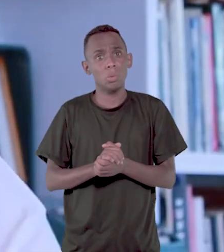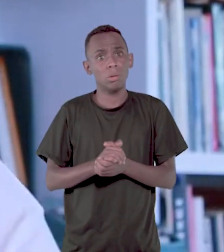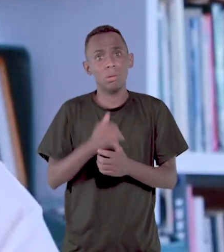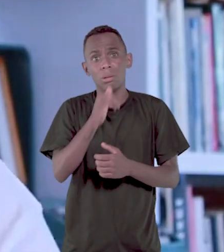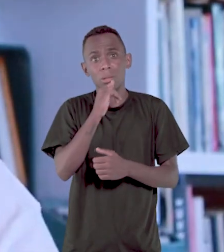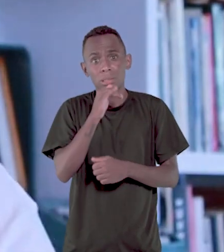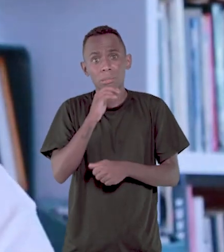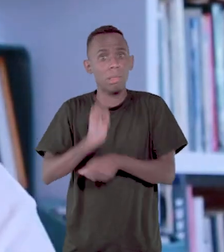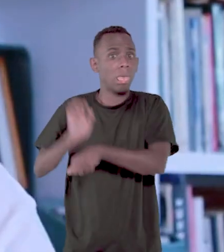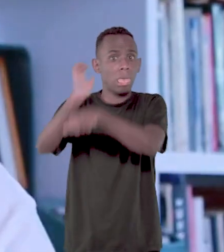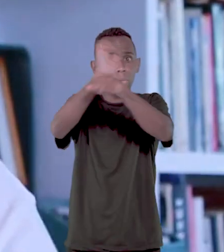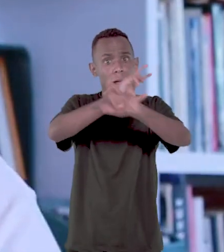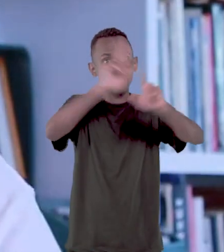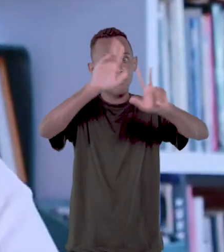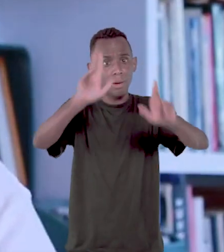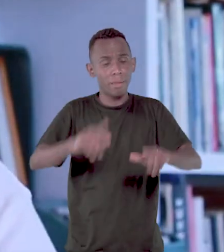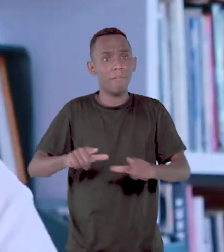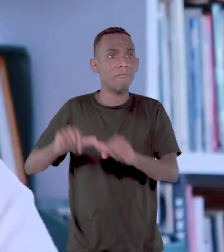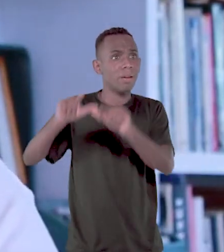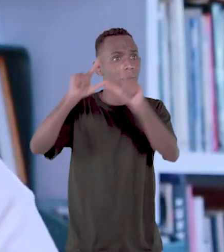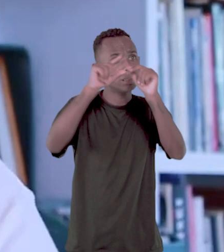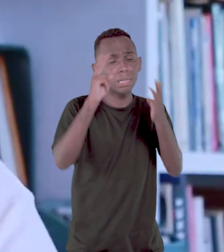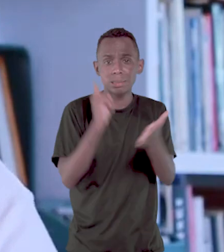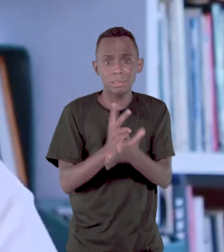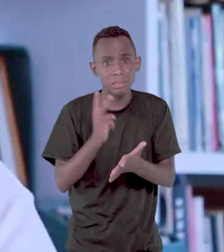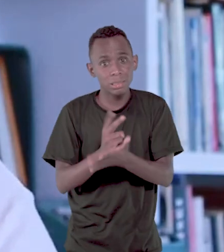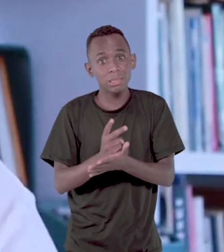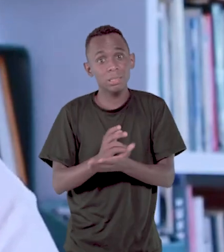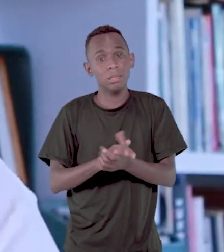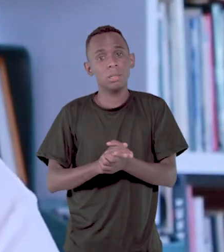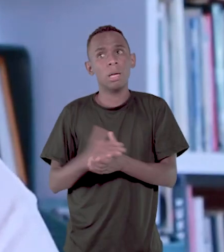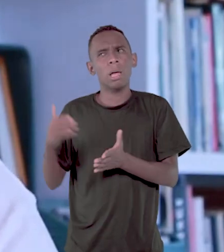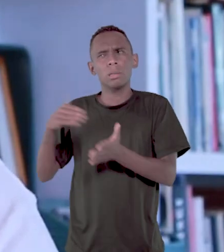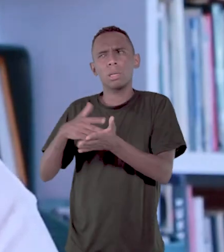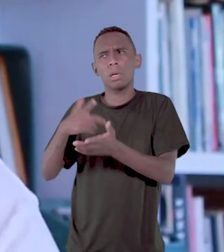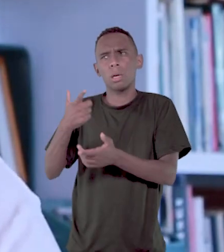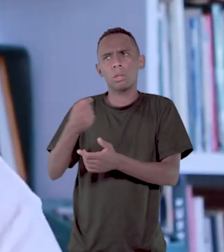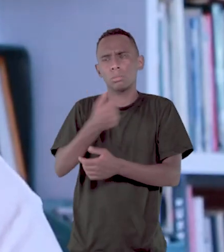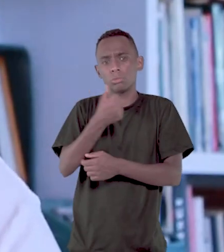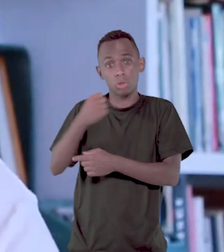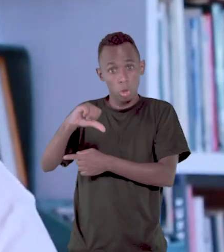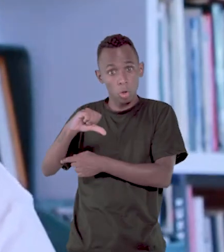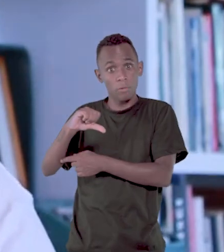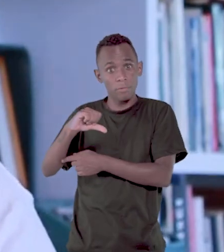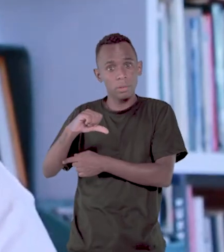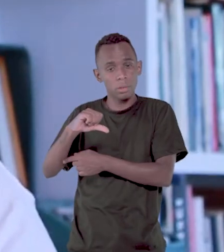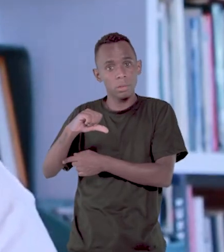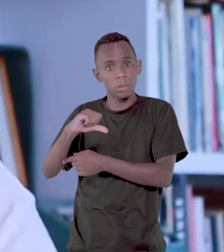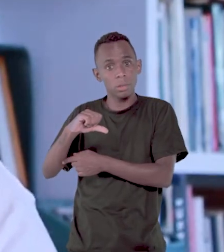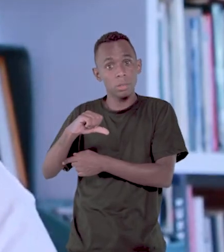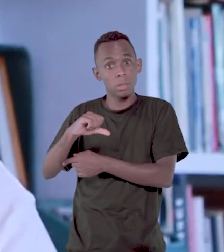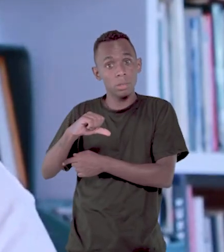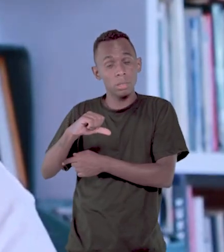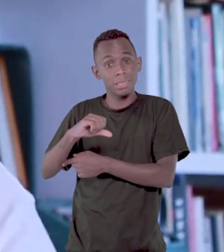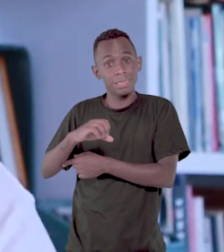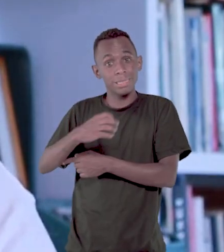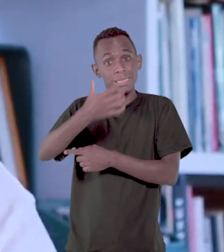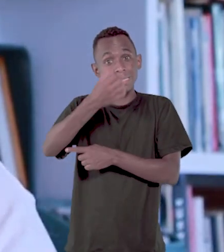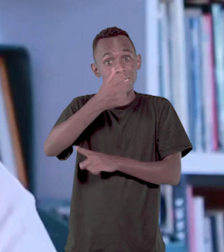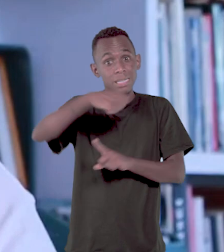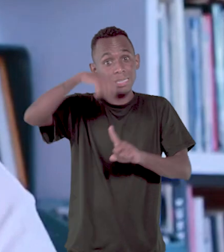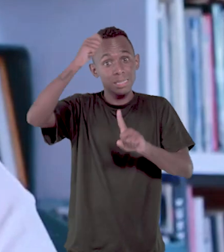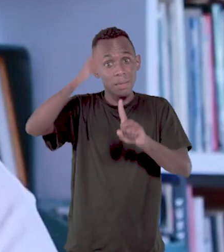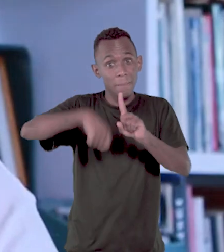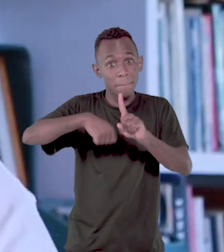três estados por semana, né? Não, até 2019, eu estava passando 6